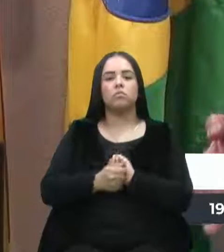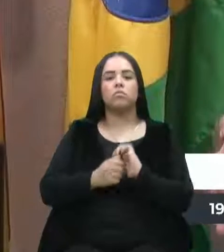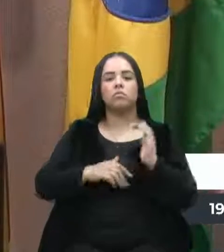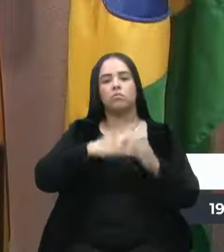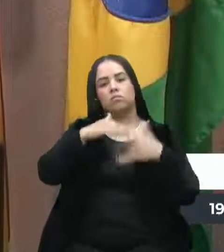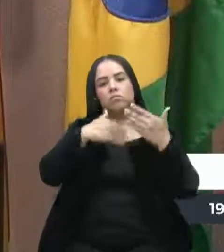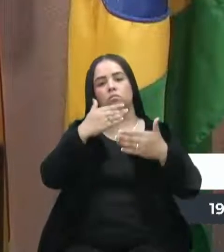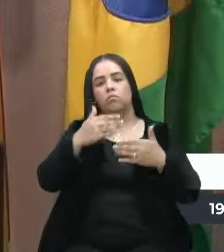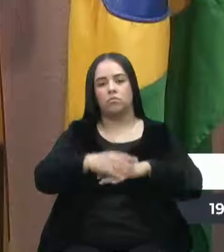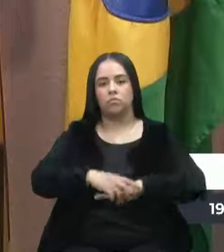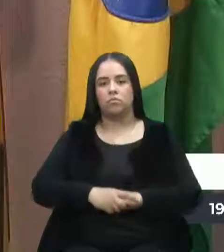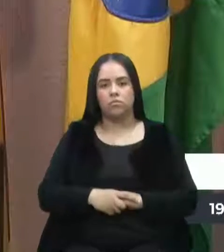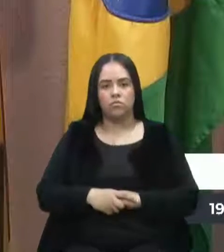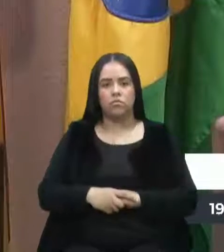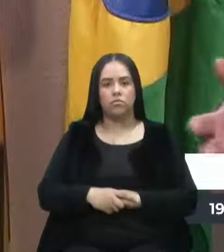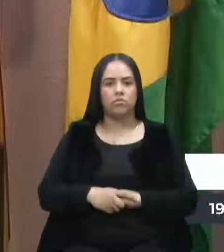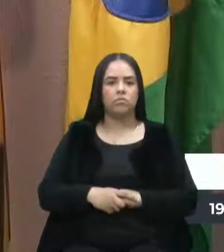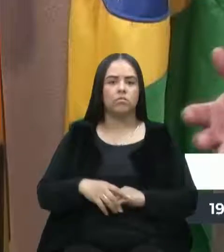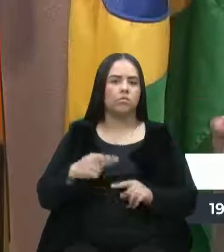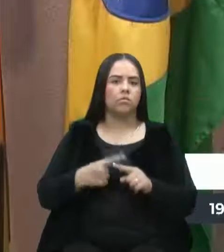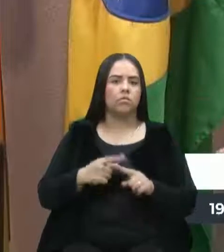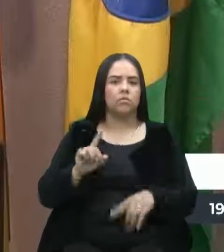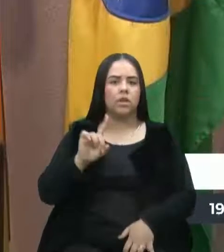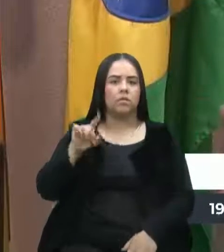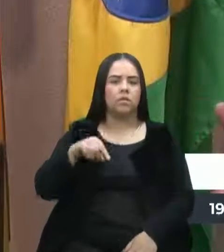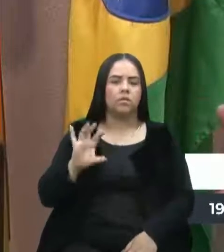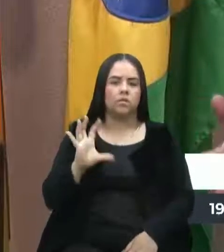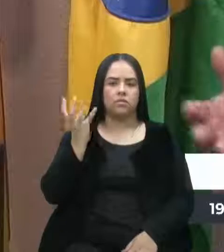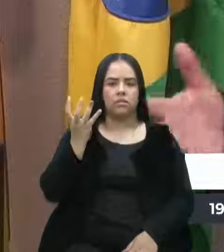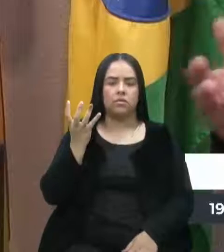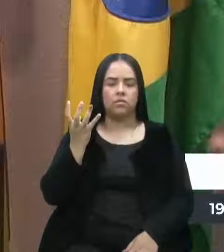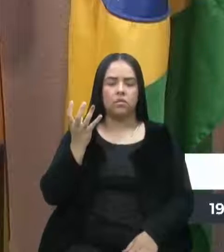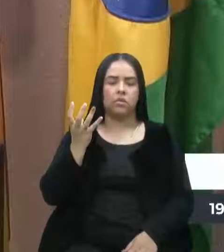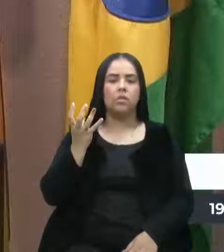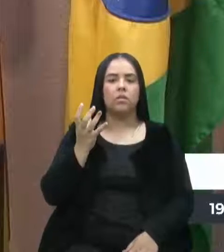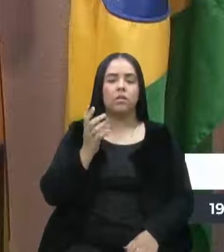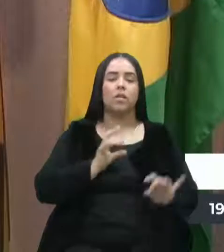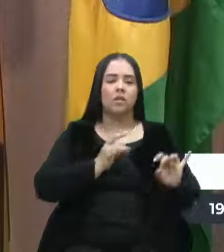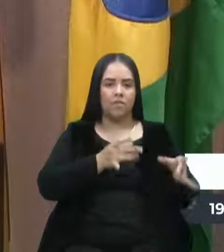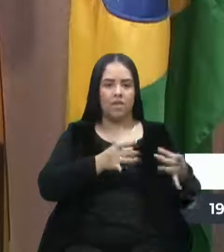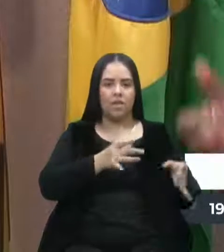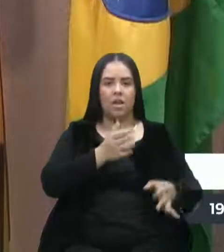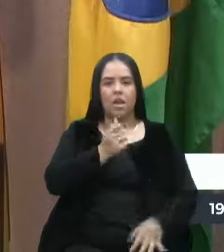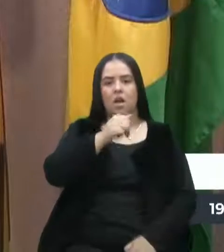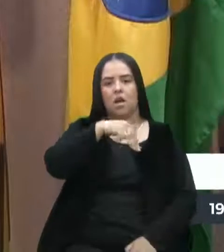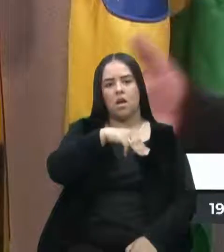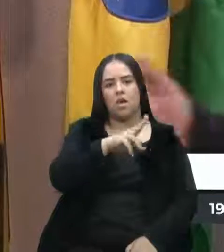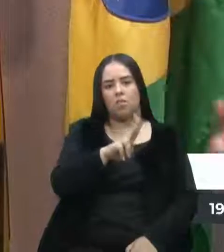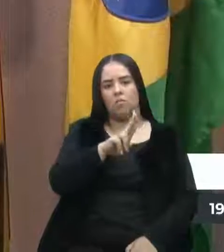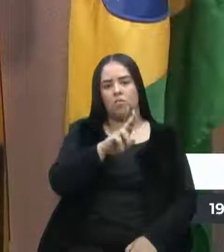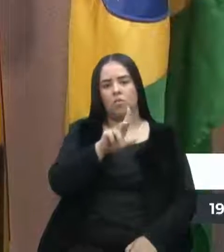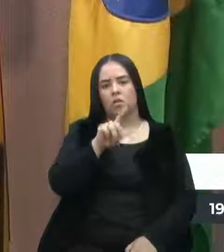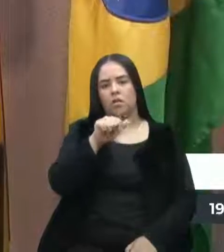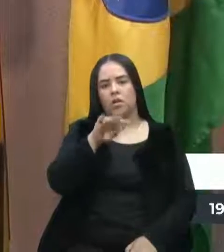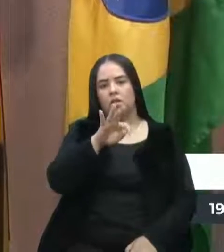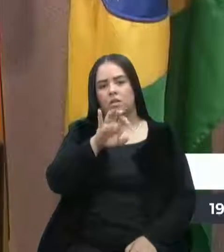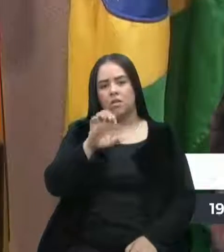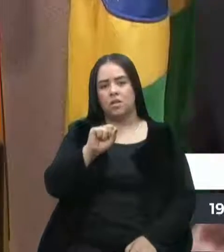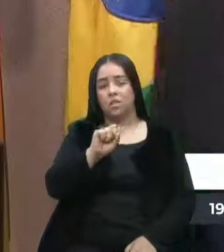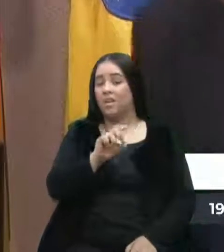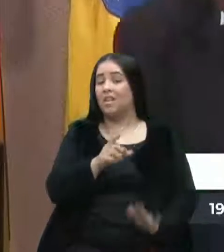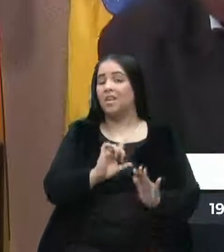juntos e não foi assim dos ambulantes não vieram aqui conversar antes não mas depois vieram